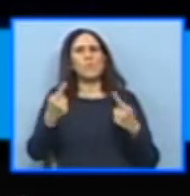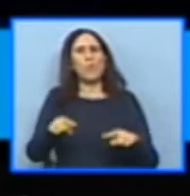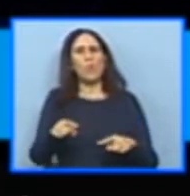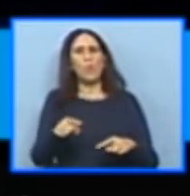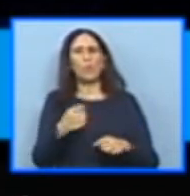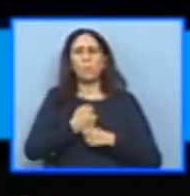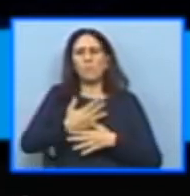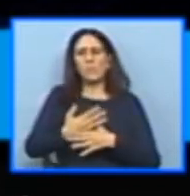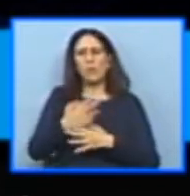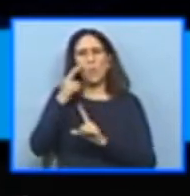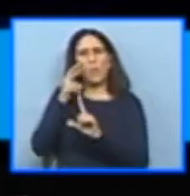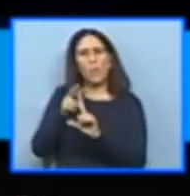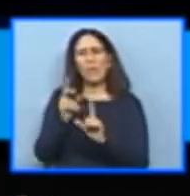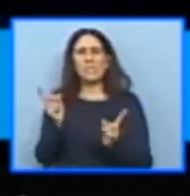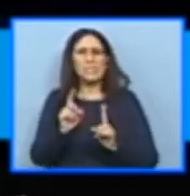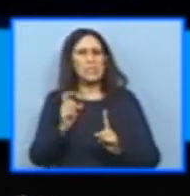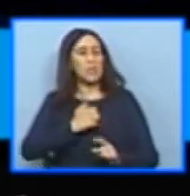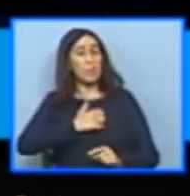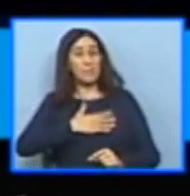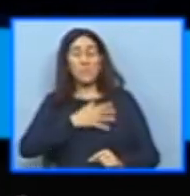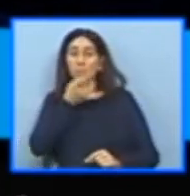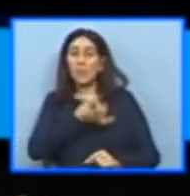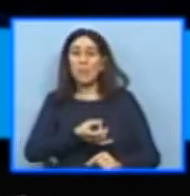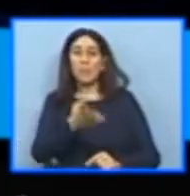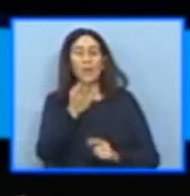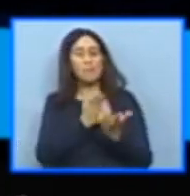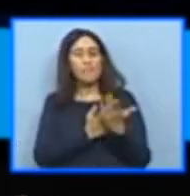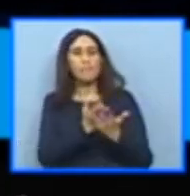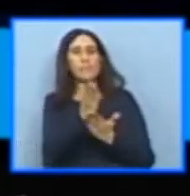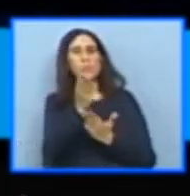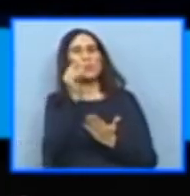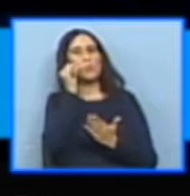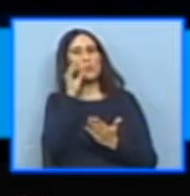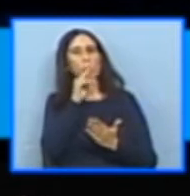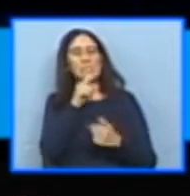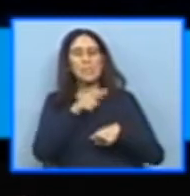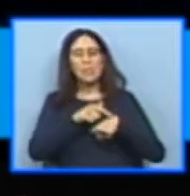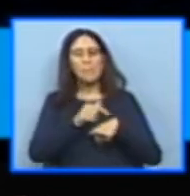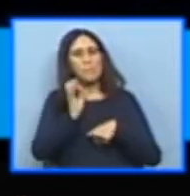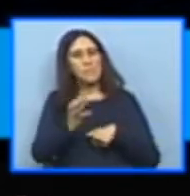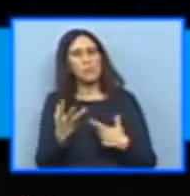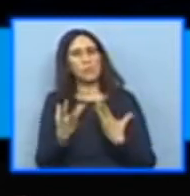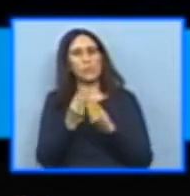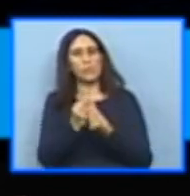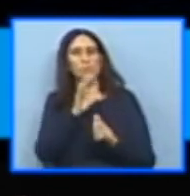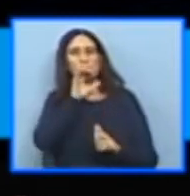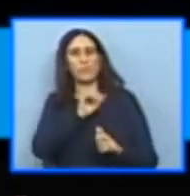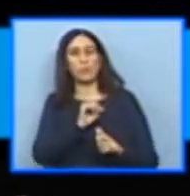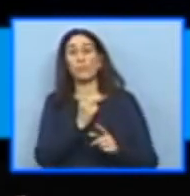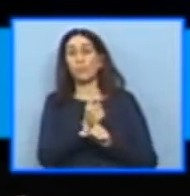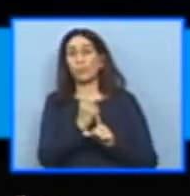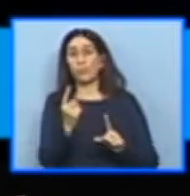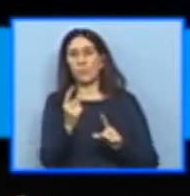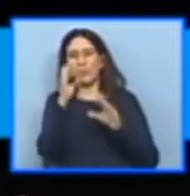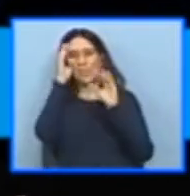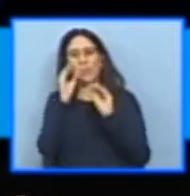para as profissões. As empresas têm que dar jornadas contínuas para os pais poderem dar o tempo que precisam com os filhos, porque